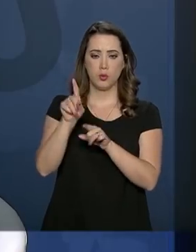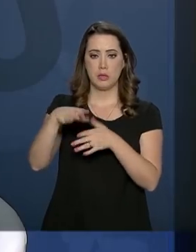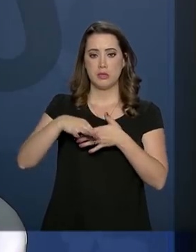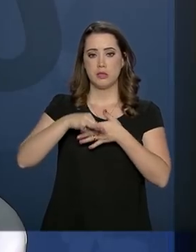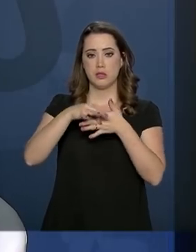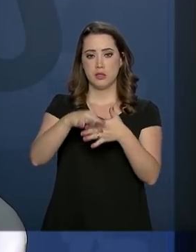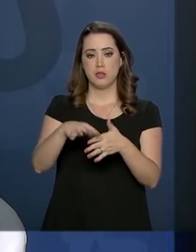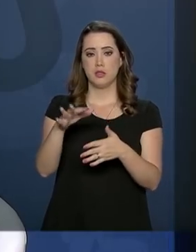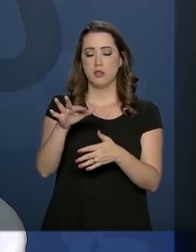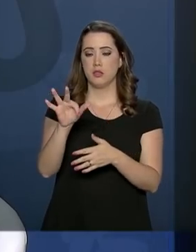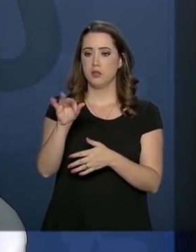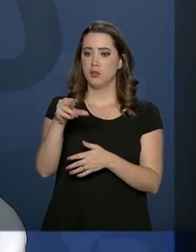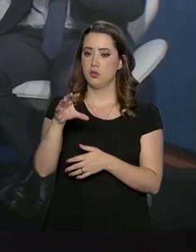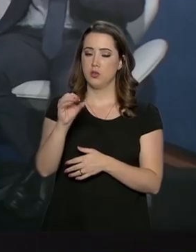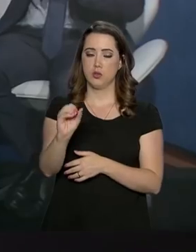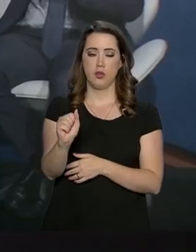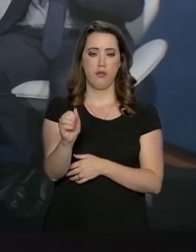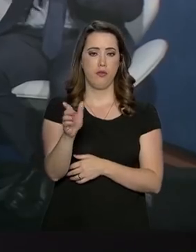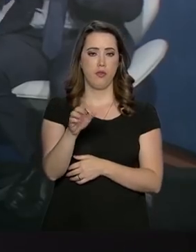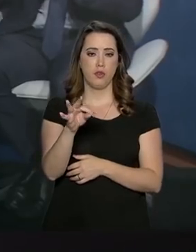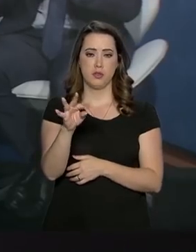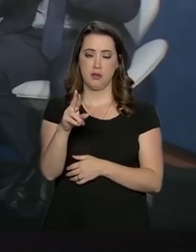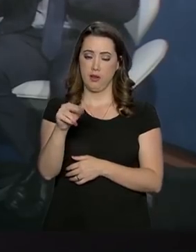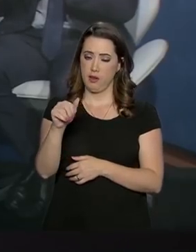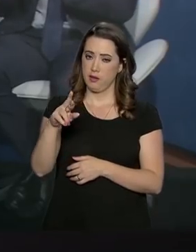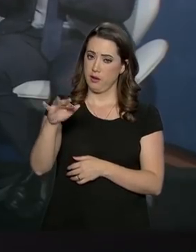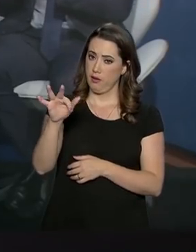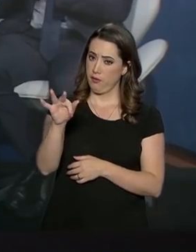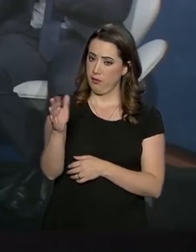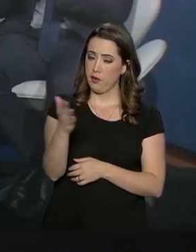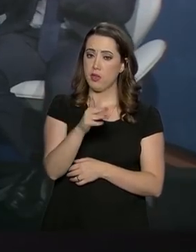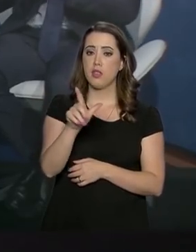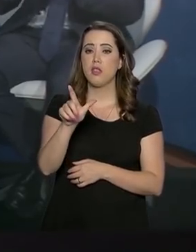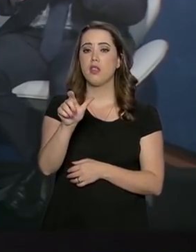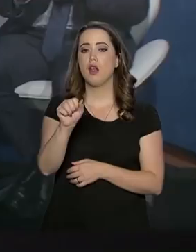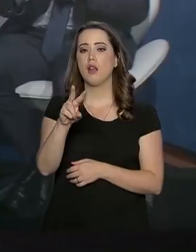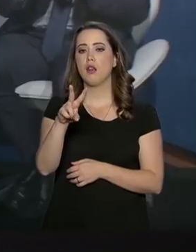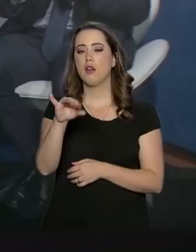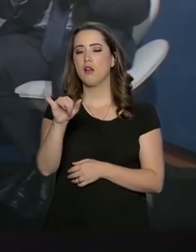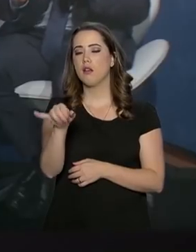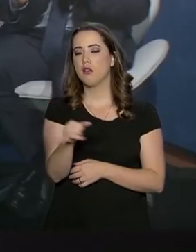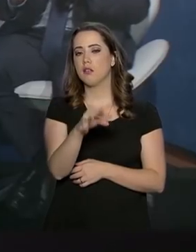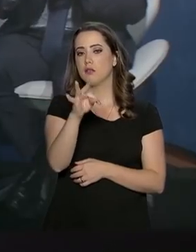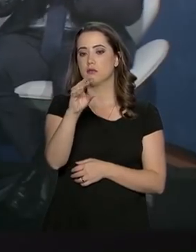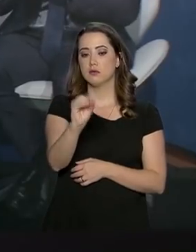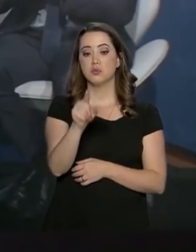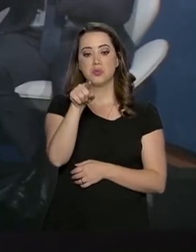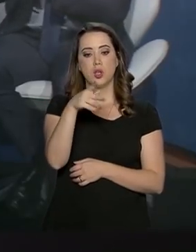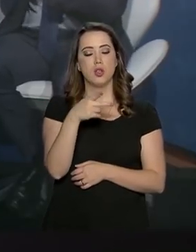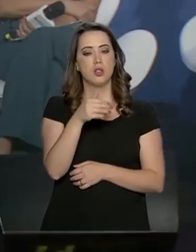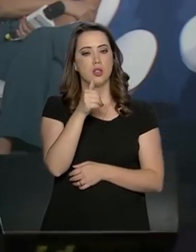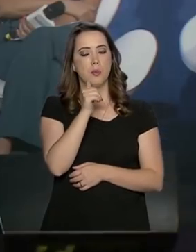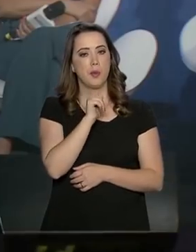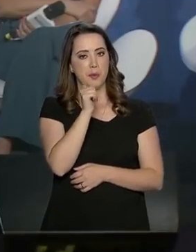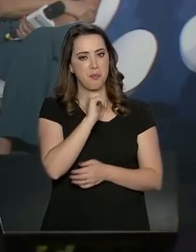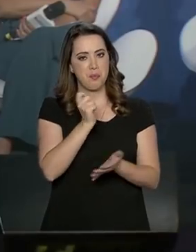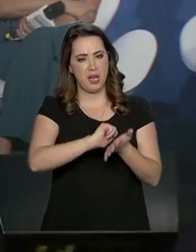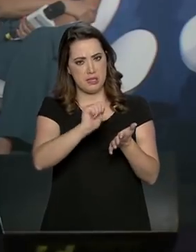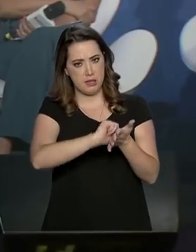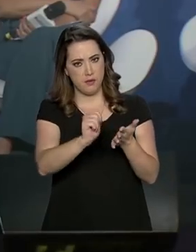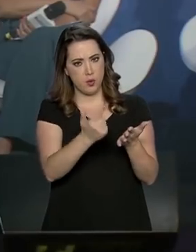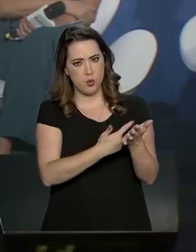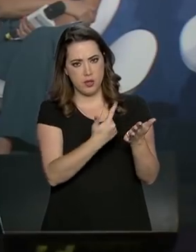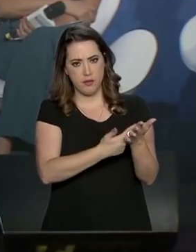lava-jato em Curitiba delanda lanol e da economista Maria Cristina Pinotti autora de um livro sobre o tema o